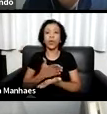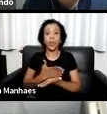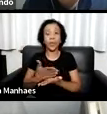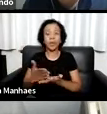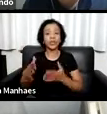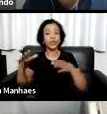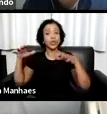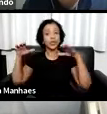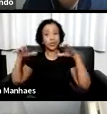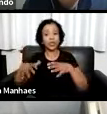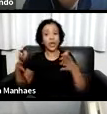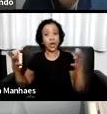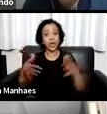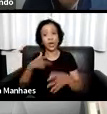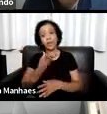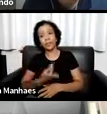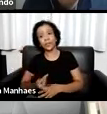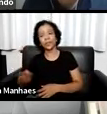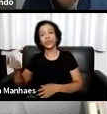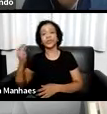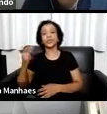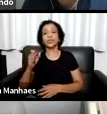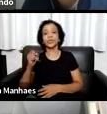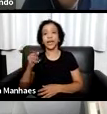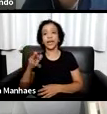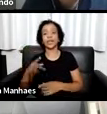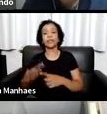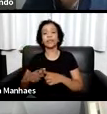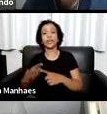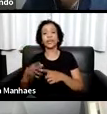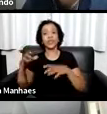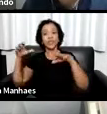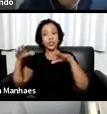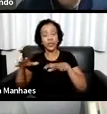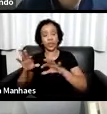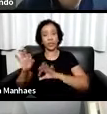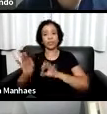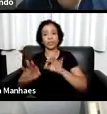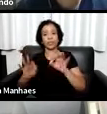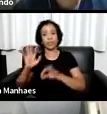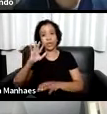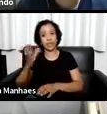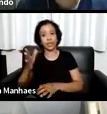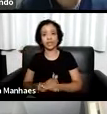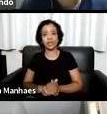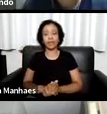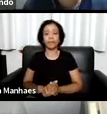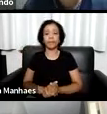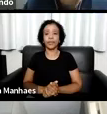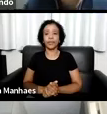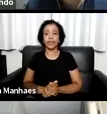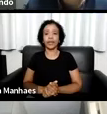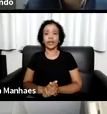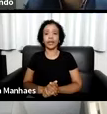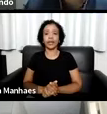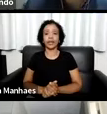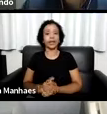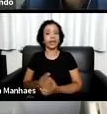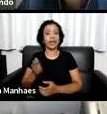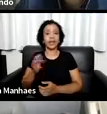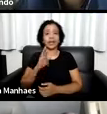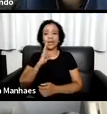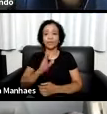forte lá e ele precisou sair porque onde ele estava chovendo muito. Então, é a resposta mais rápida que eu